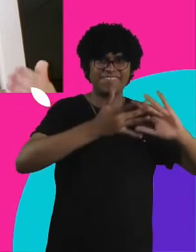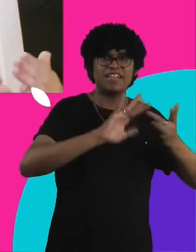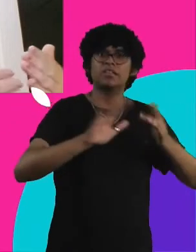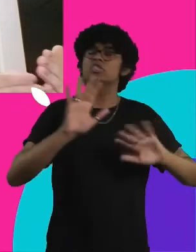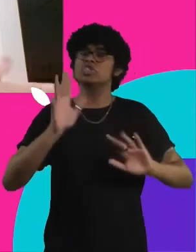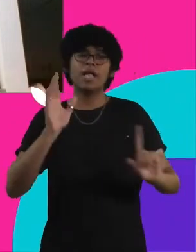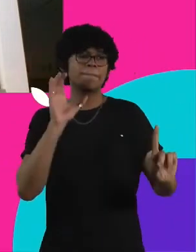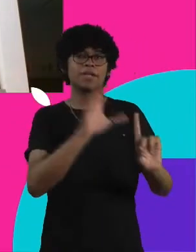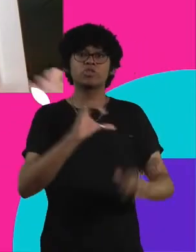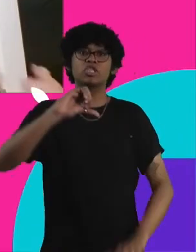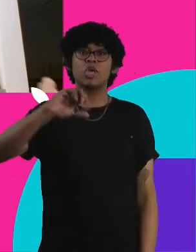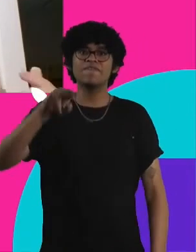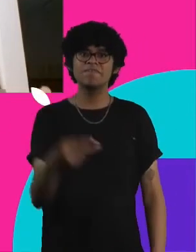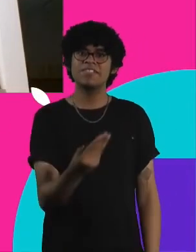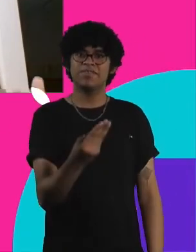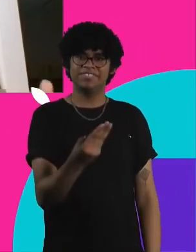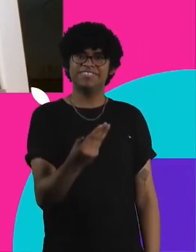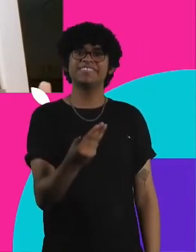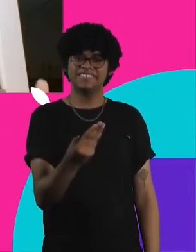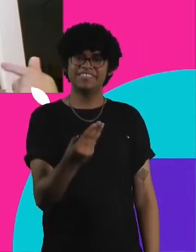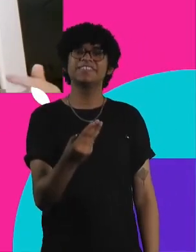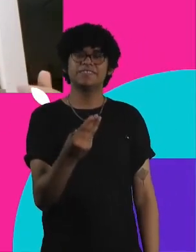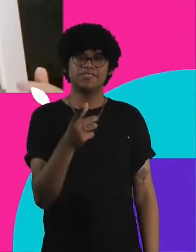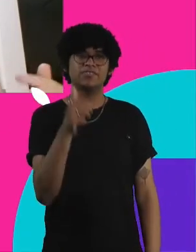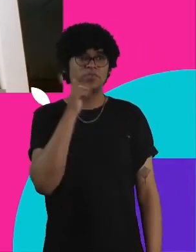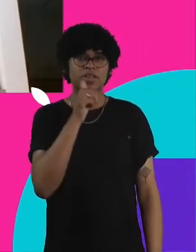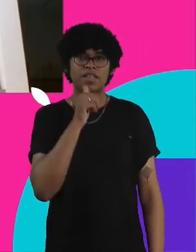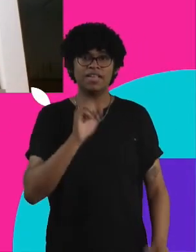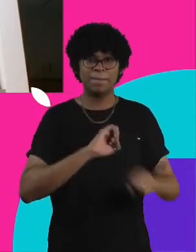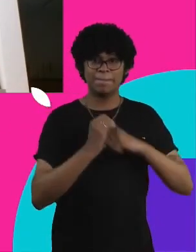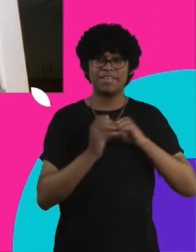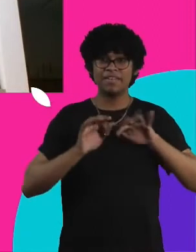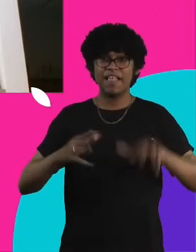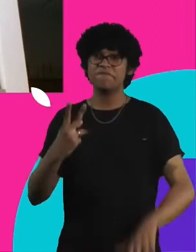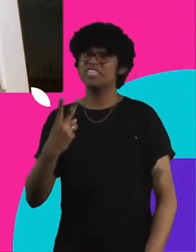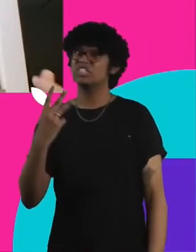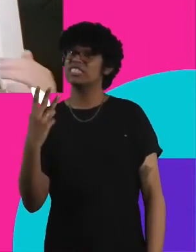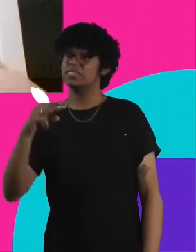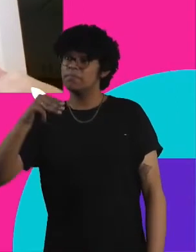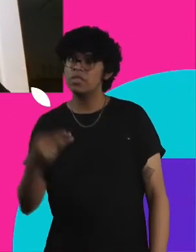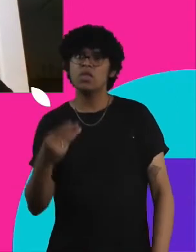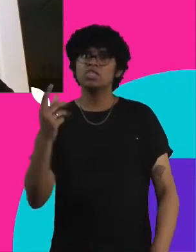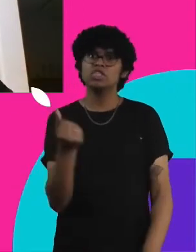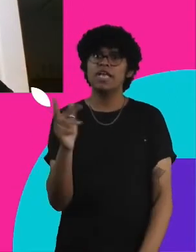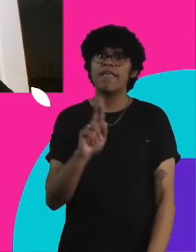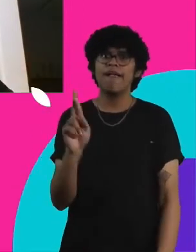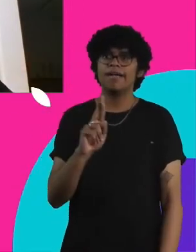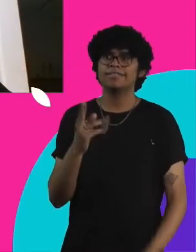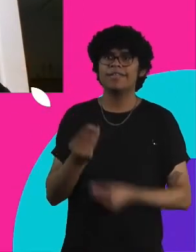de mulheres, a gente só na pandemia gerou renda de 23 milhões de reais para as mulheres, a gente entregou